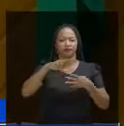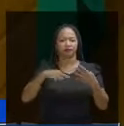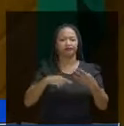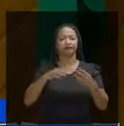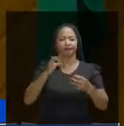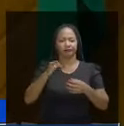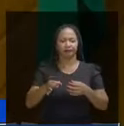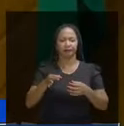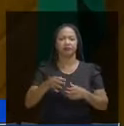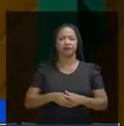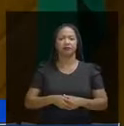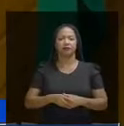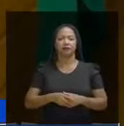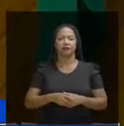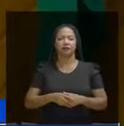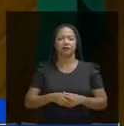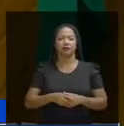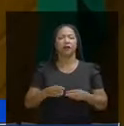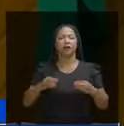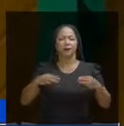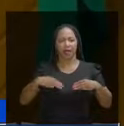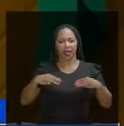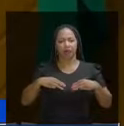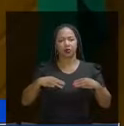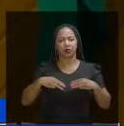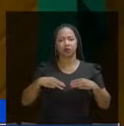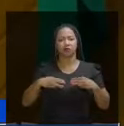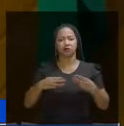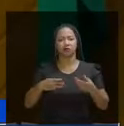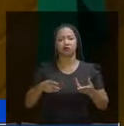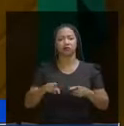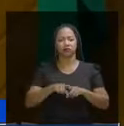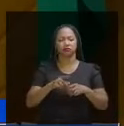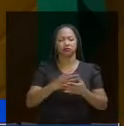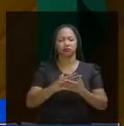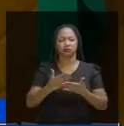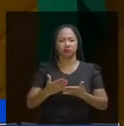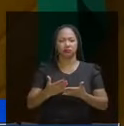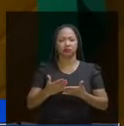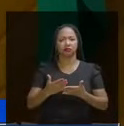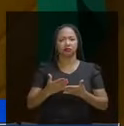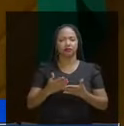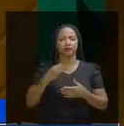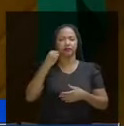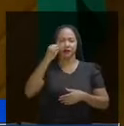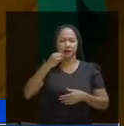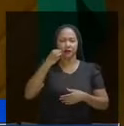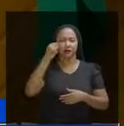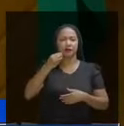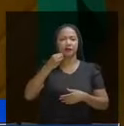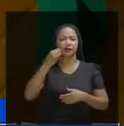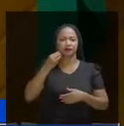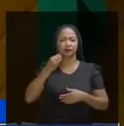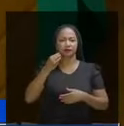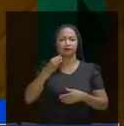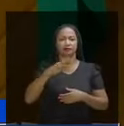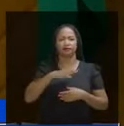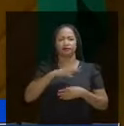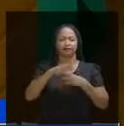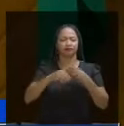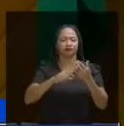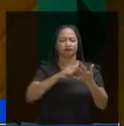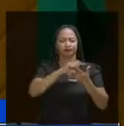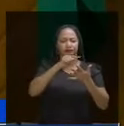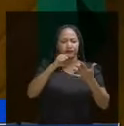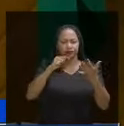escanoada, castanho escuro e traje de toca preta. Em relação ao mérito, inicialmente, cabe observar que dos elementos que compõem a